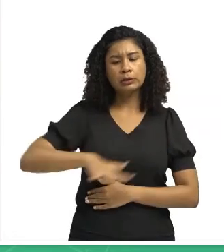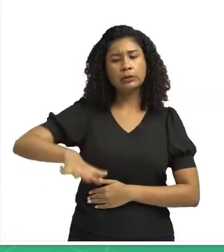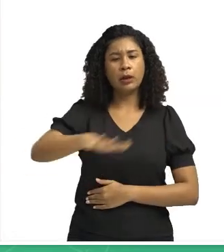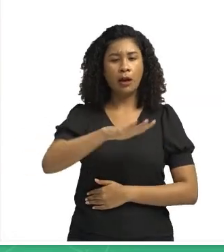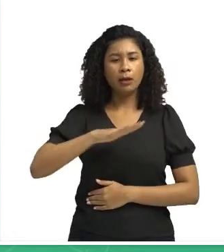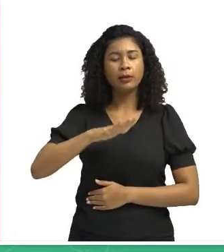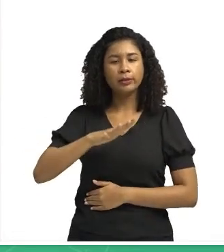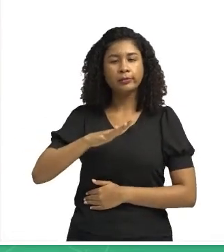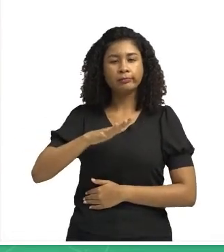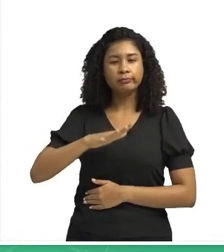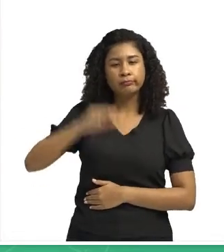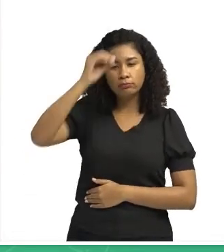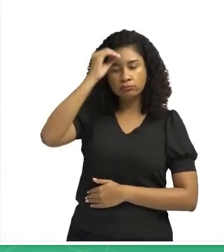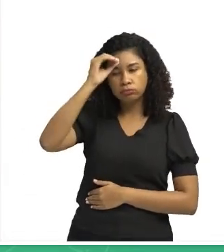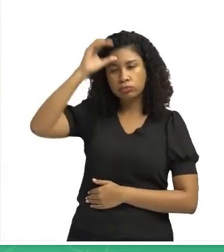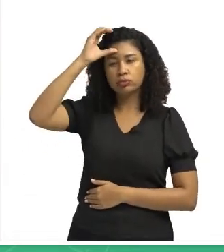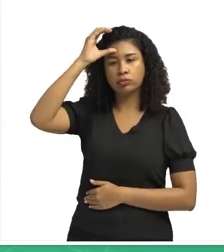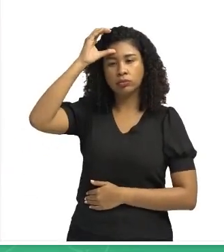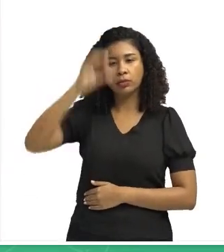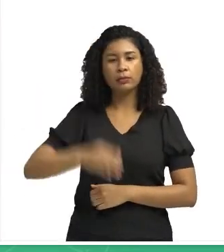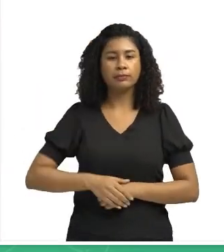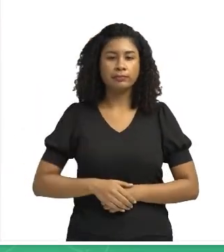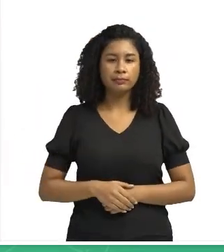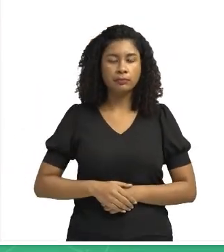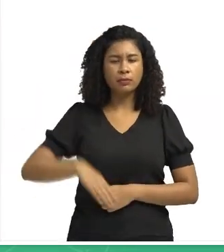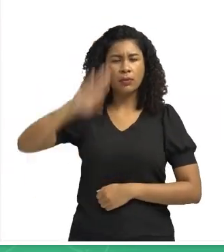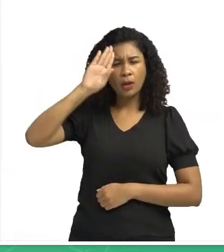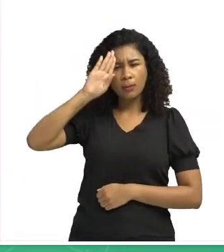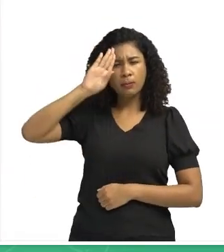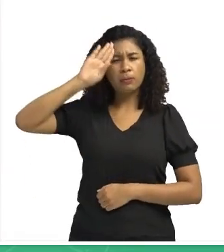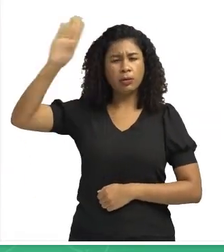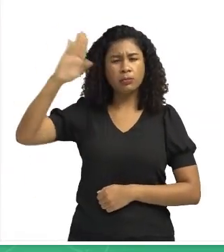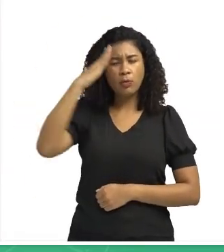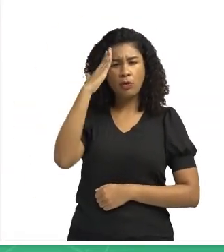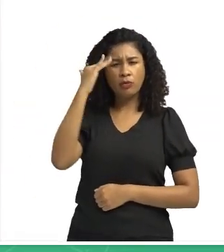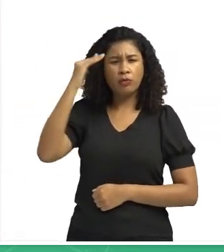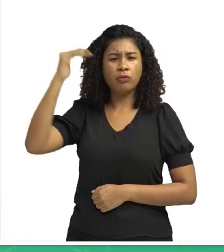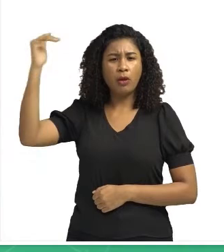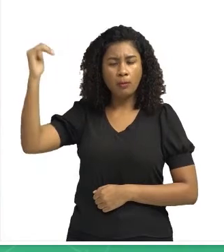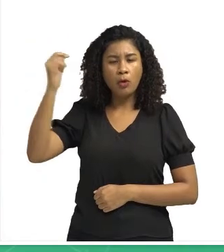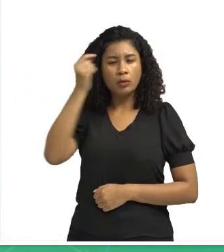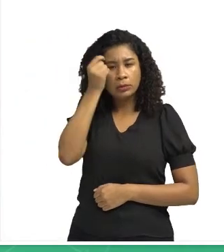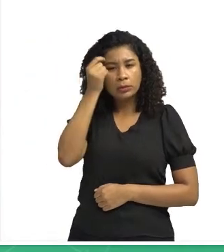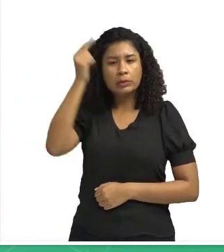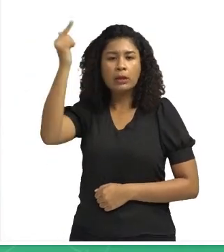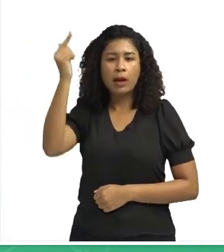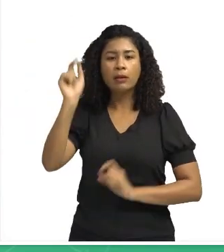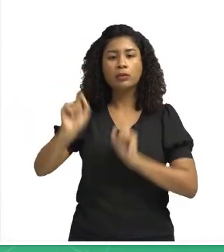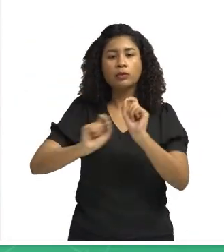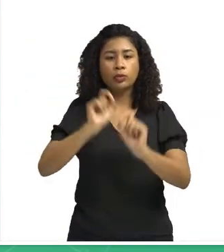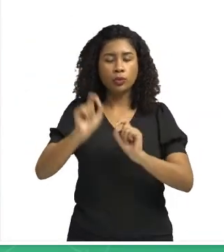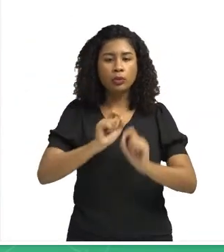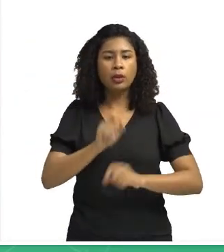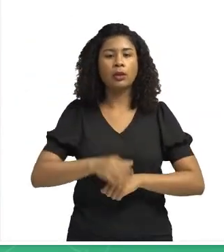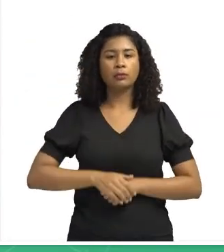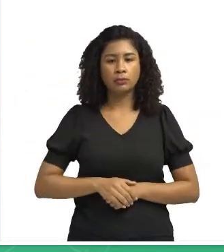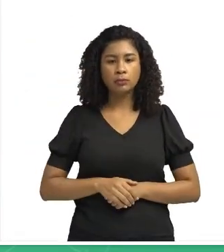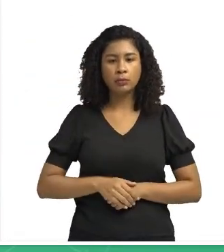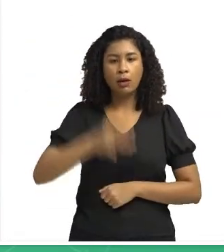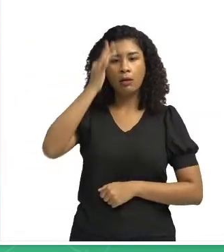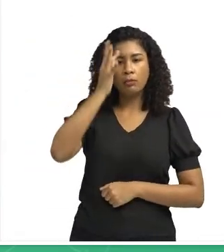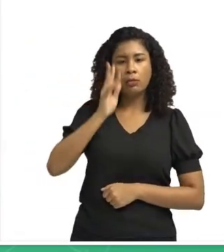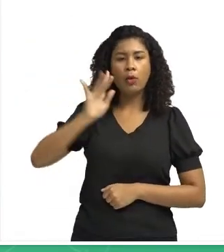do conhecimento. Seu maior legado como cientista, no entanto, foi o desenvolvimento da primeira